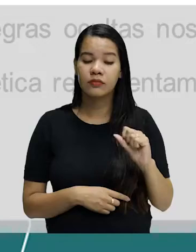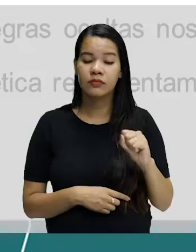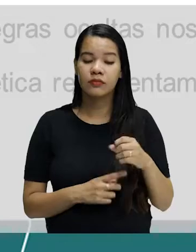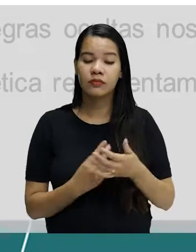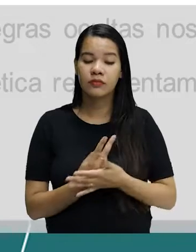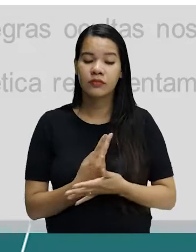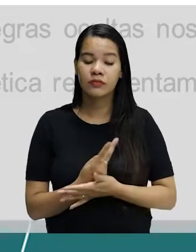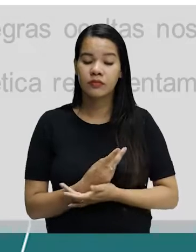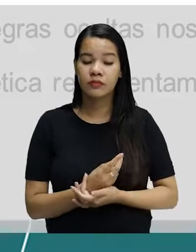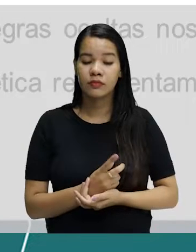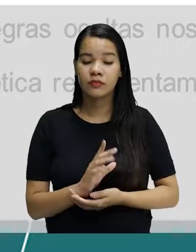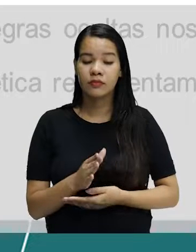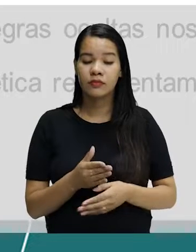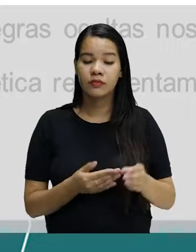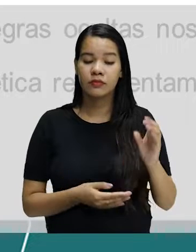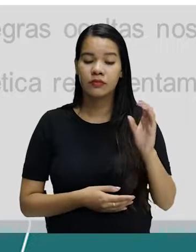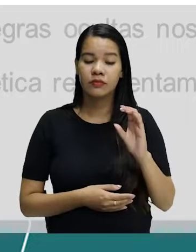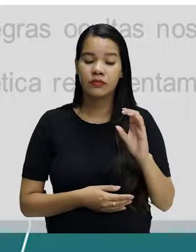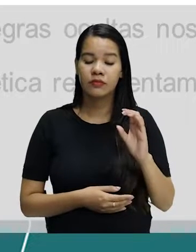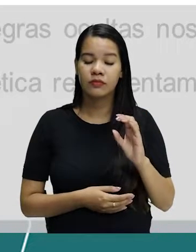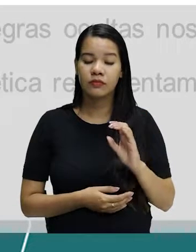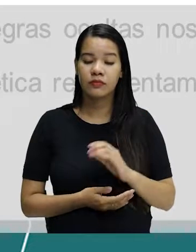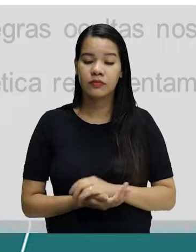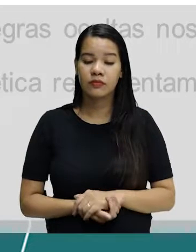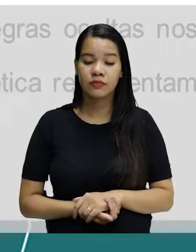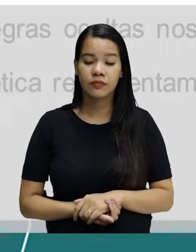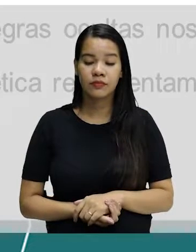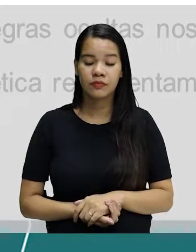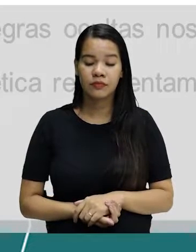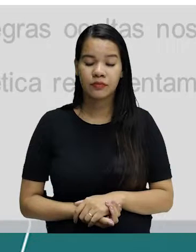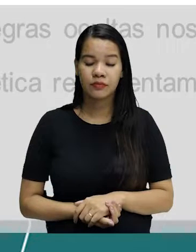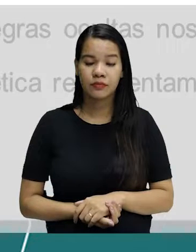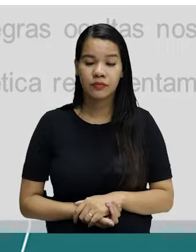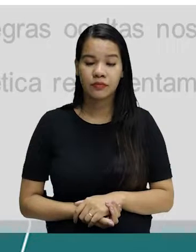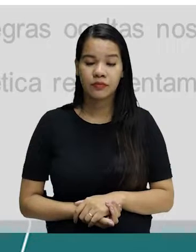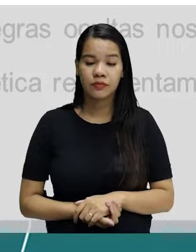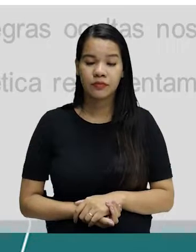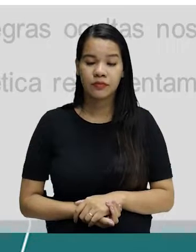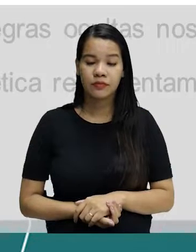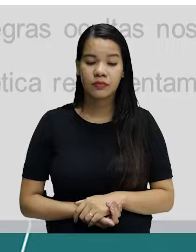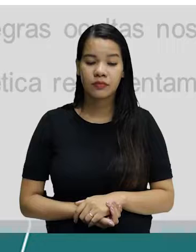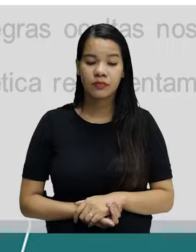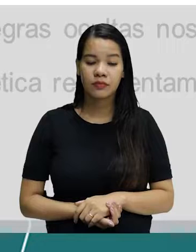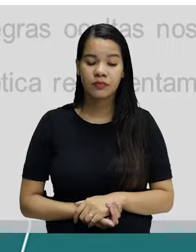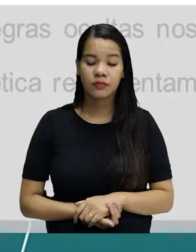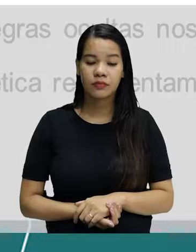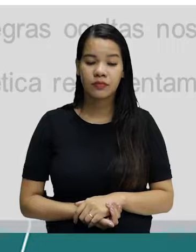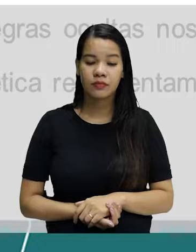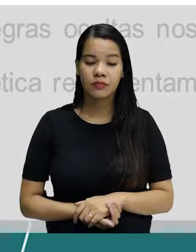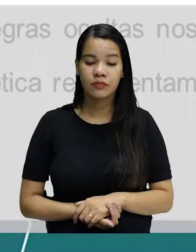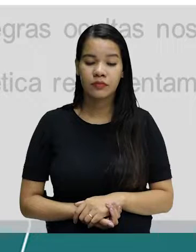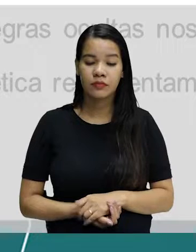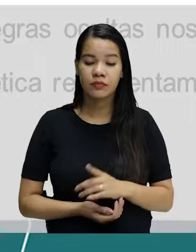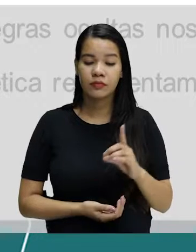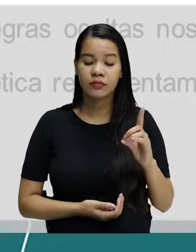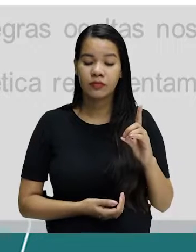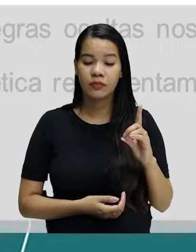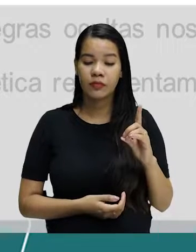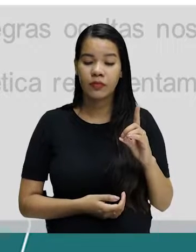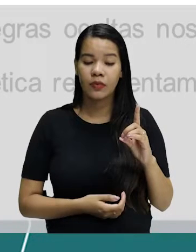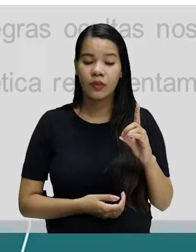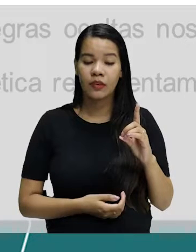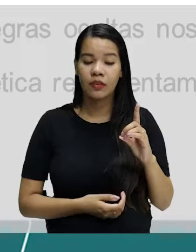C. O problema da filosofia tem sido o desconhecimento das regras ocultas nos jogos de linguagem, certo? Letra D.